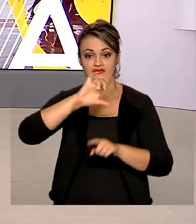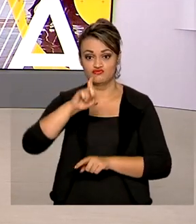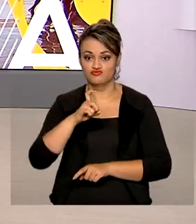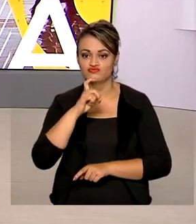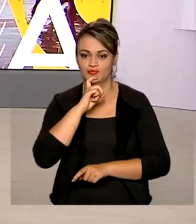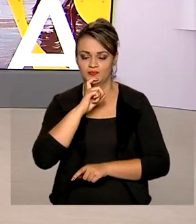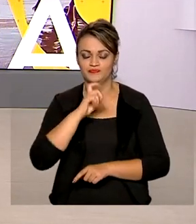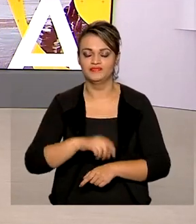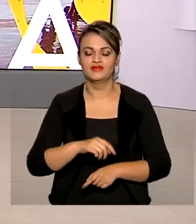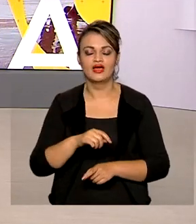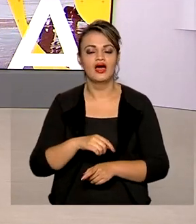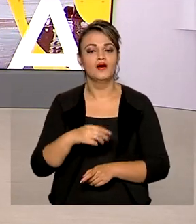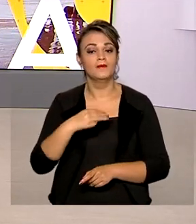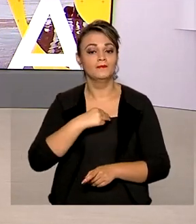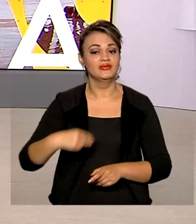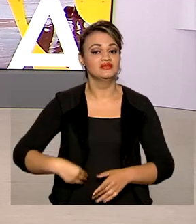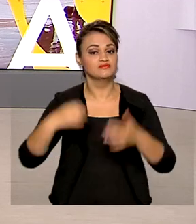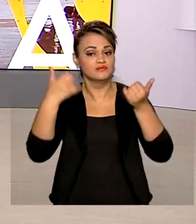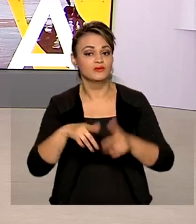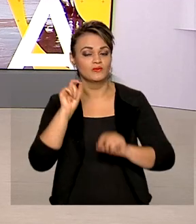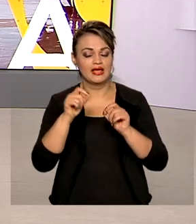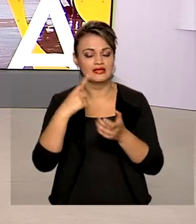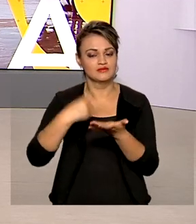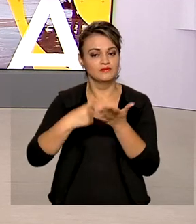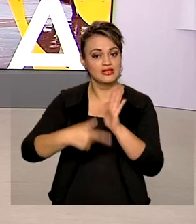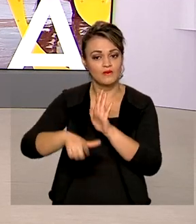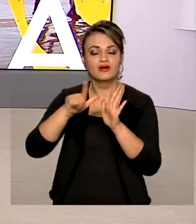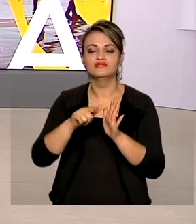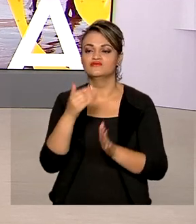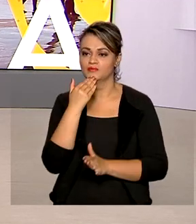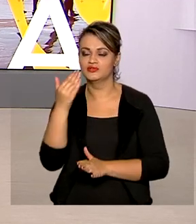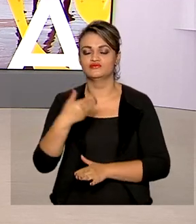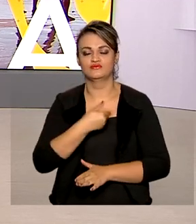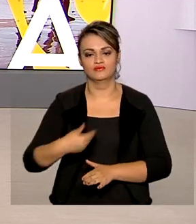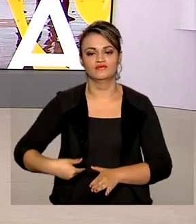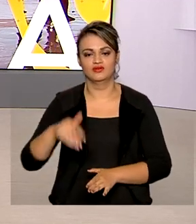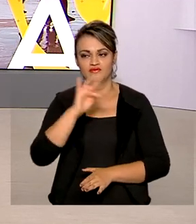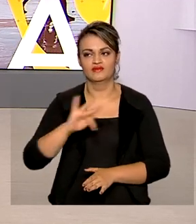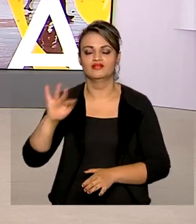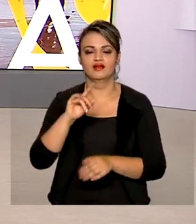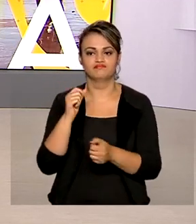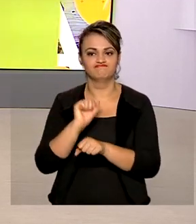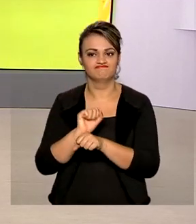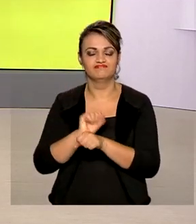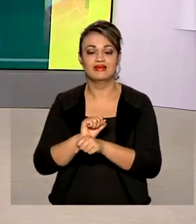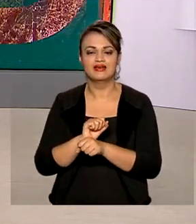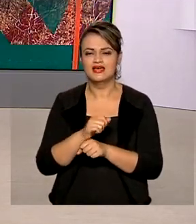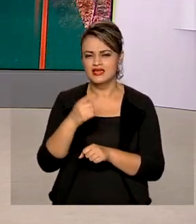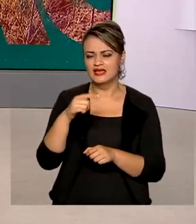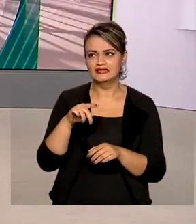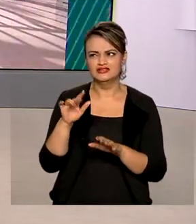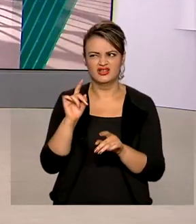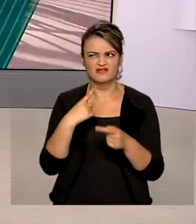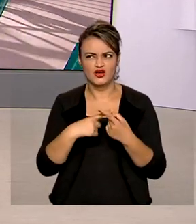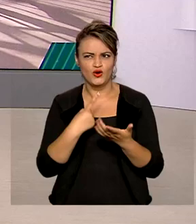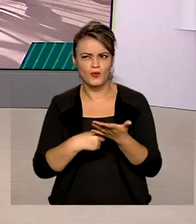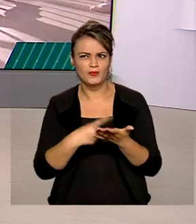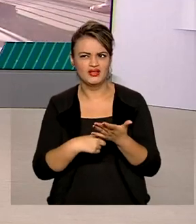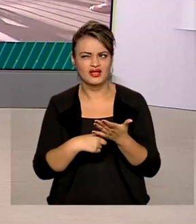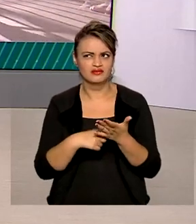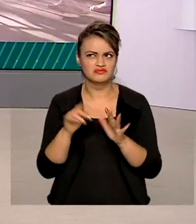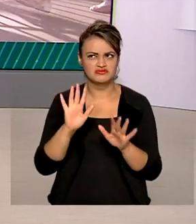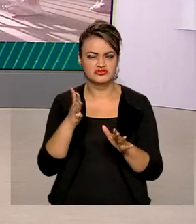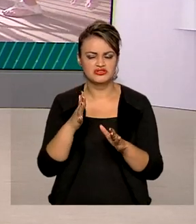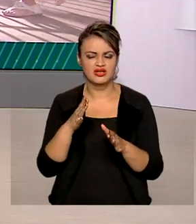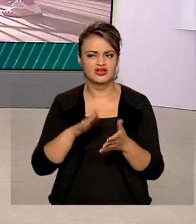Segundo o ministro, essa antecipação foi a pedido do governo federal. Considerando o que já estava previsto, o Brasil vai